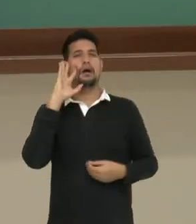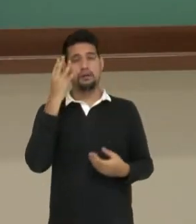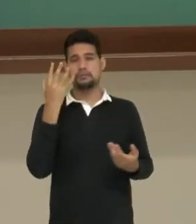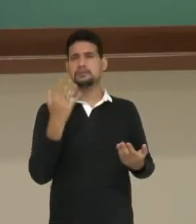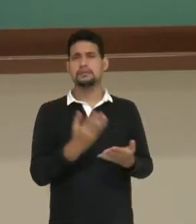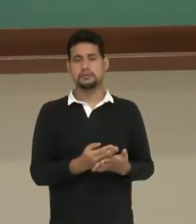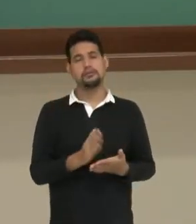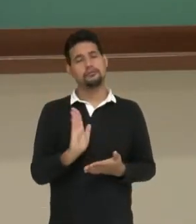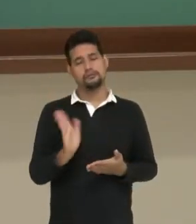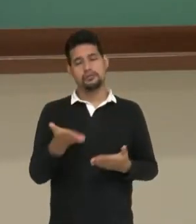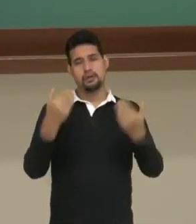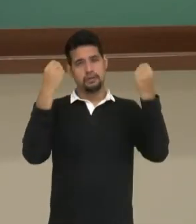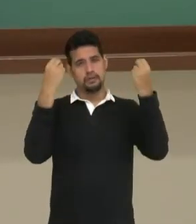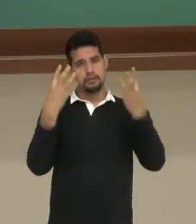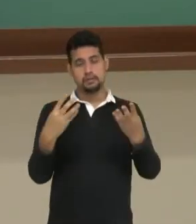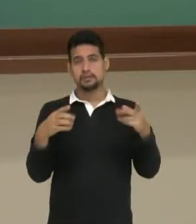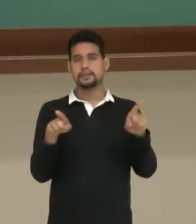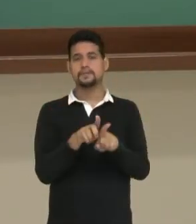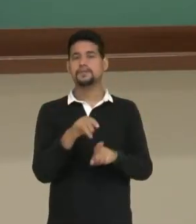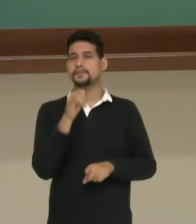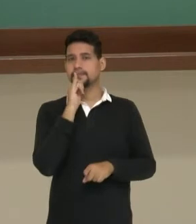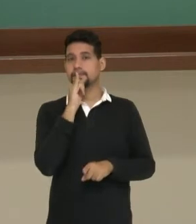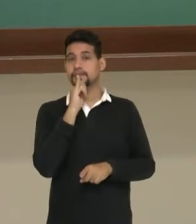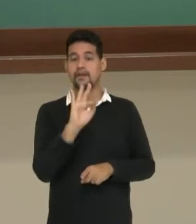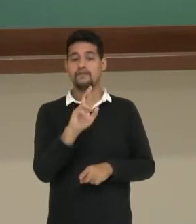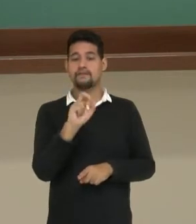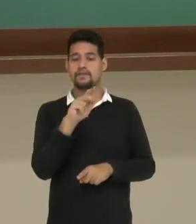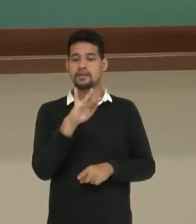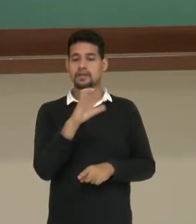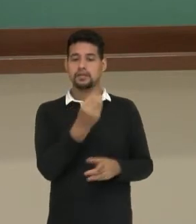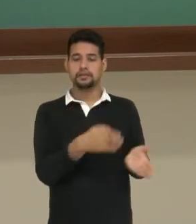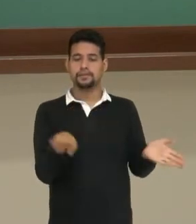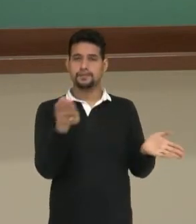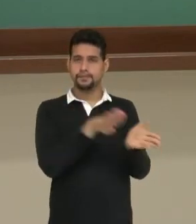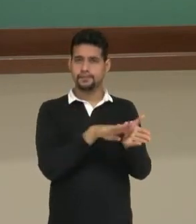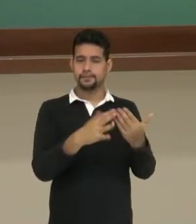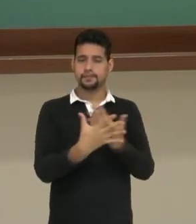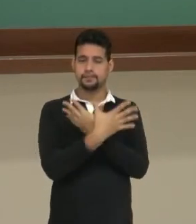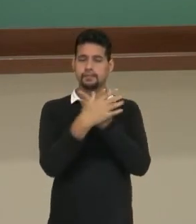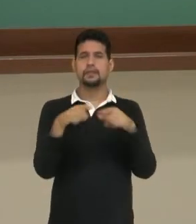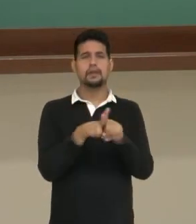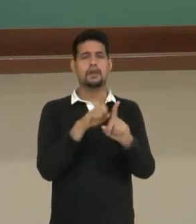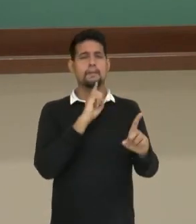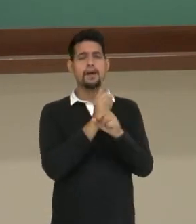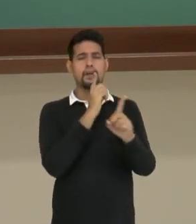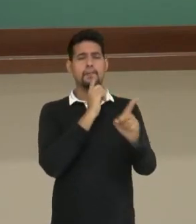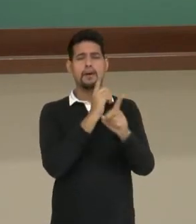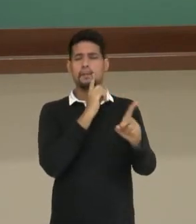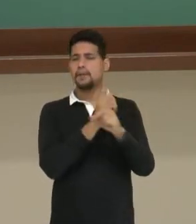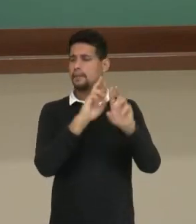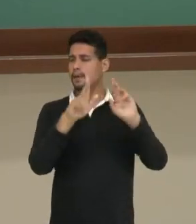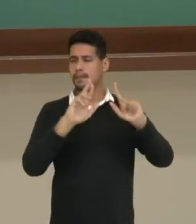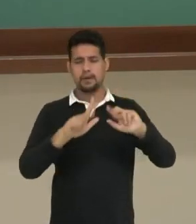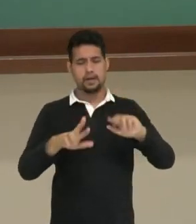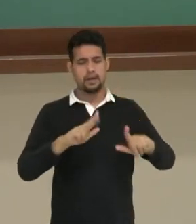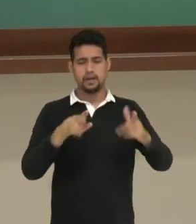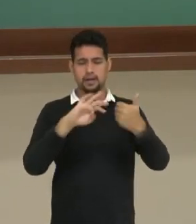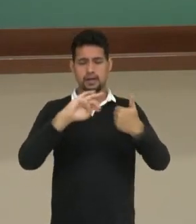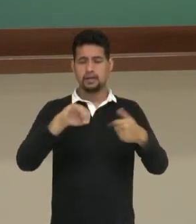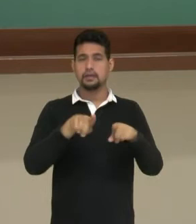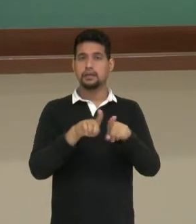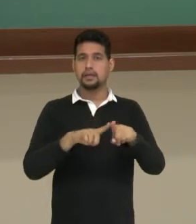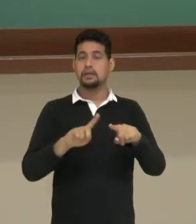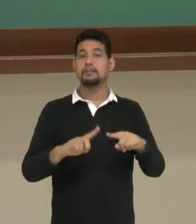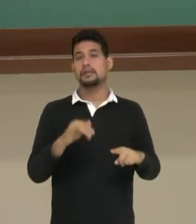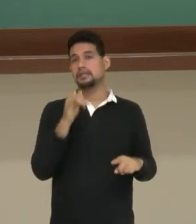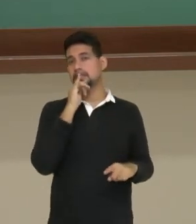Como eu havia falado, quando o Francisco Pizarro chegou no Império Inca, ele encontrou essa divisão, né?